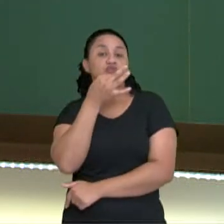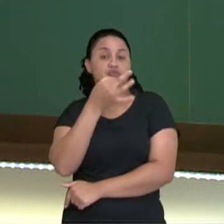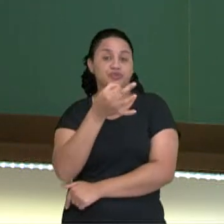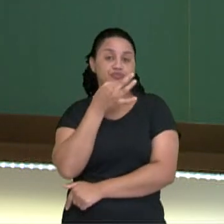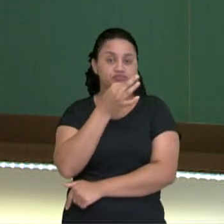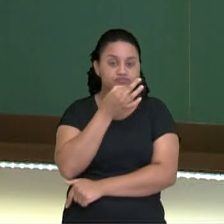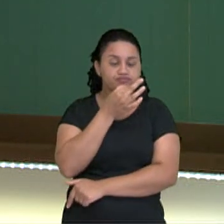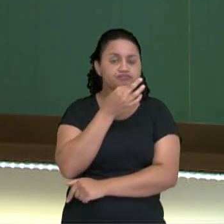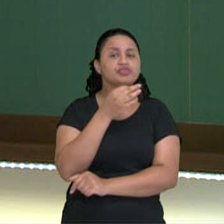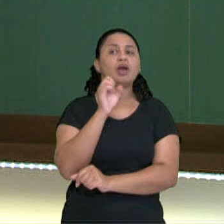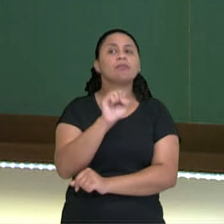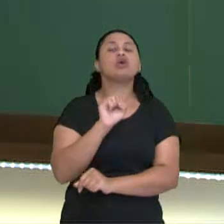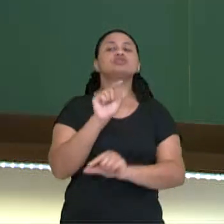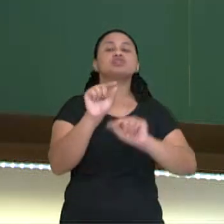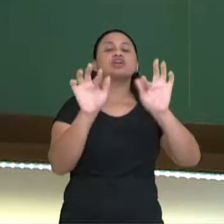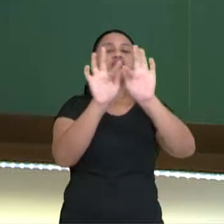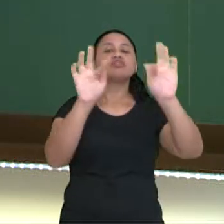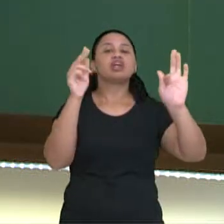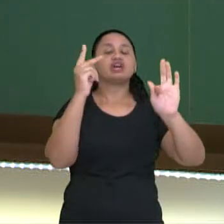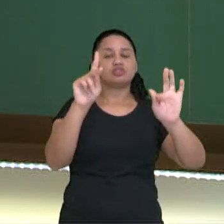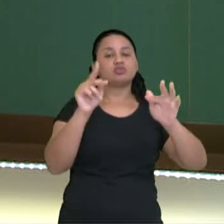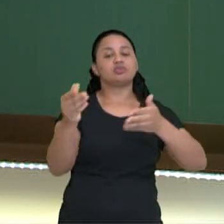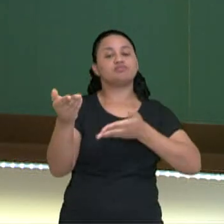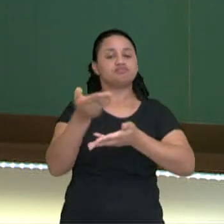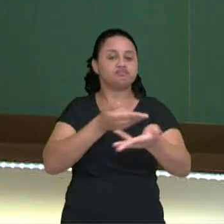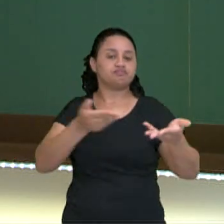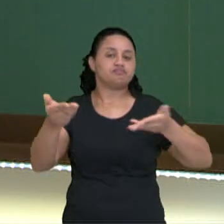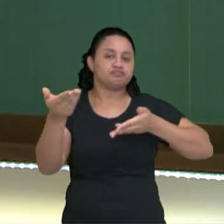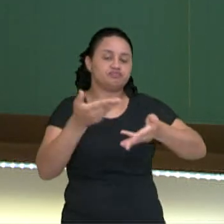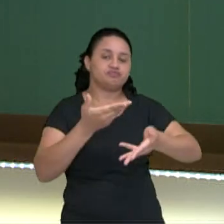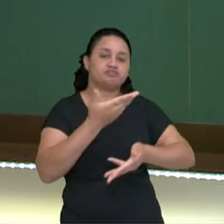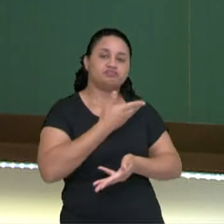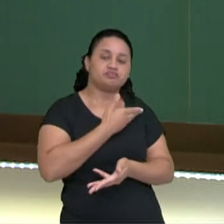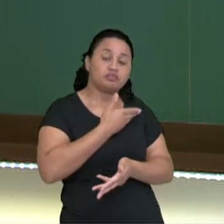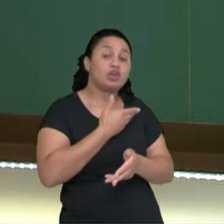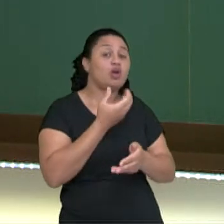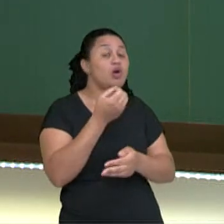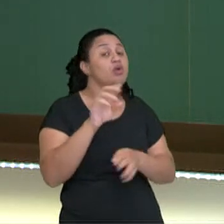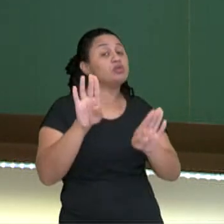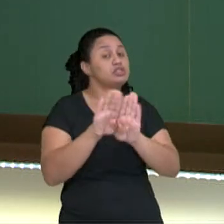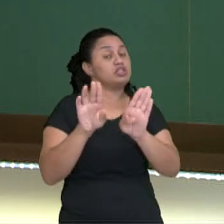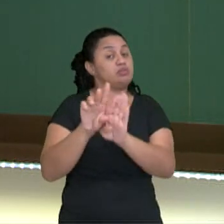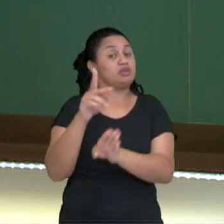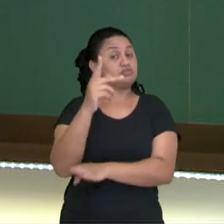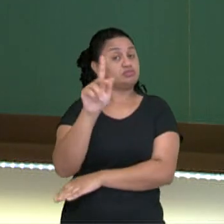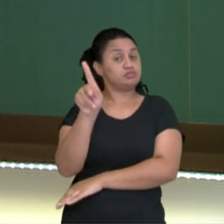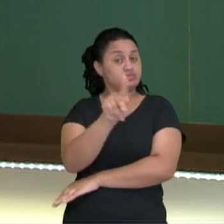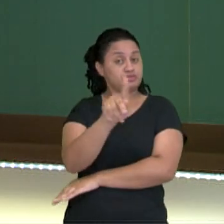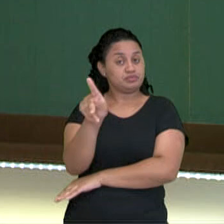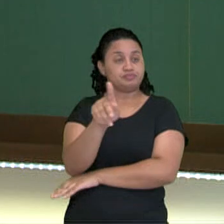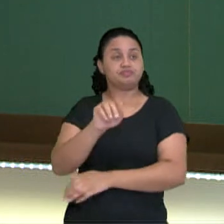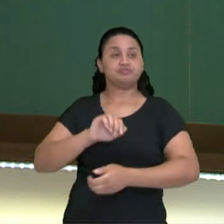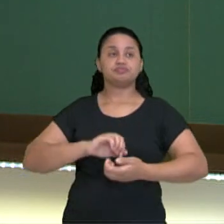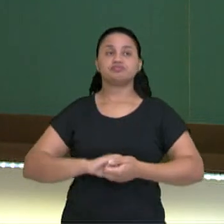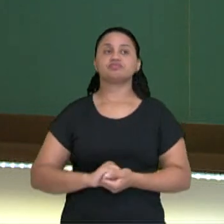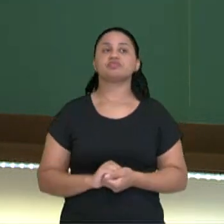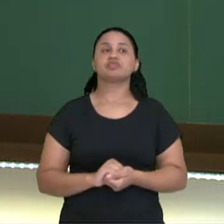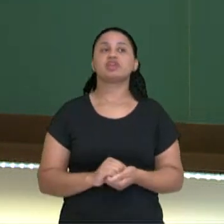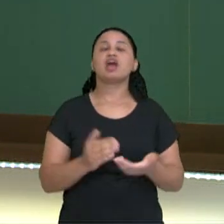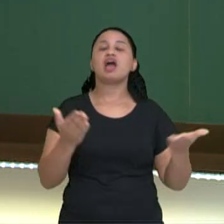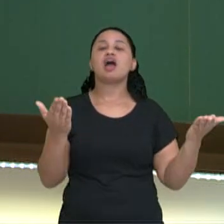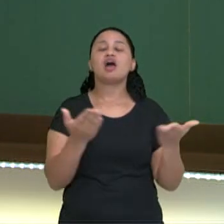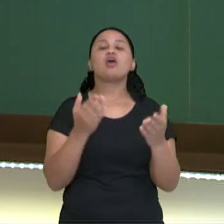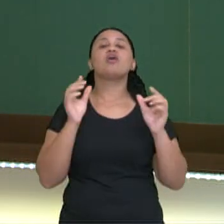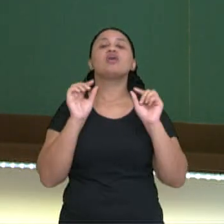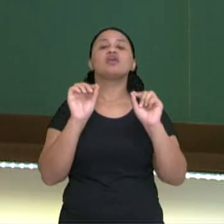Você pode pegar a sua frase e compartilhar com seus colegas ou com seu professor de classe. E agora a gente vai estudar um